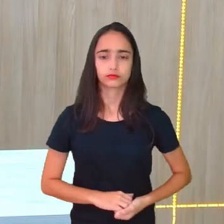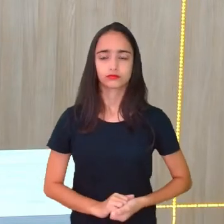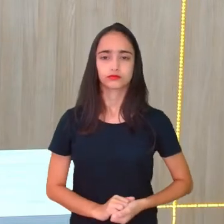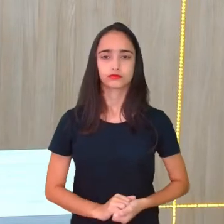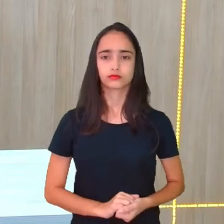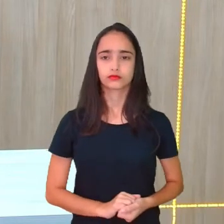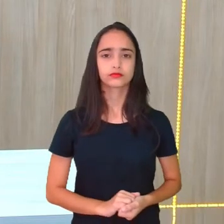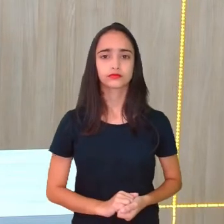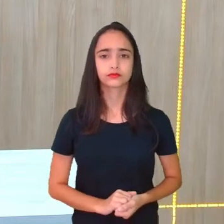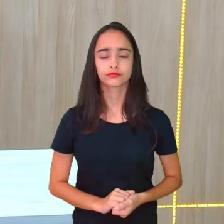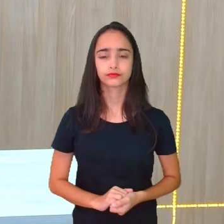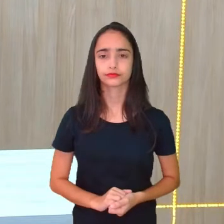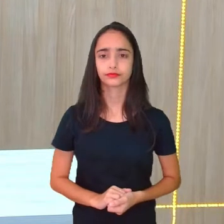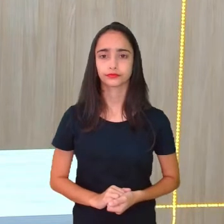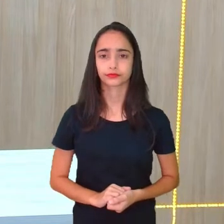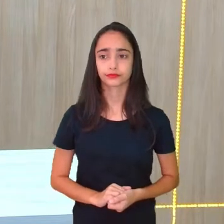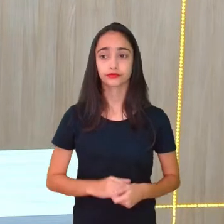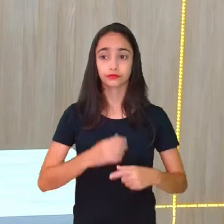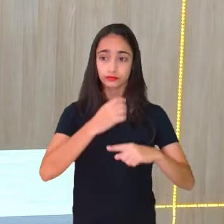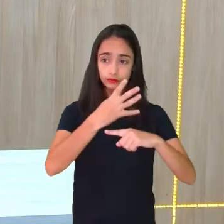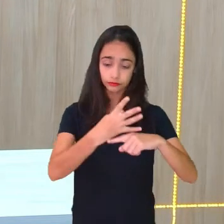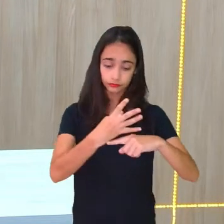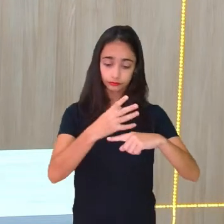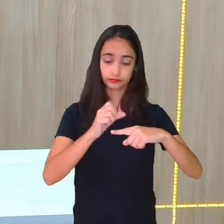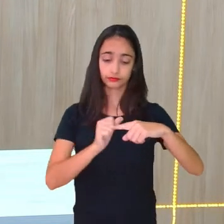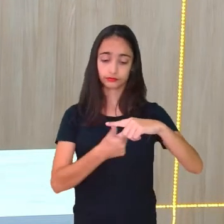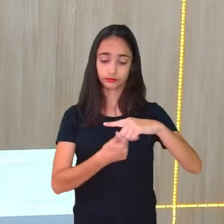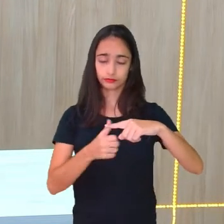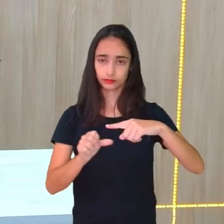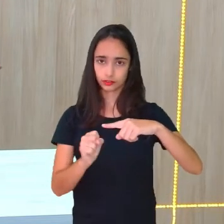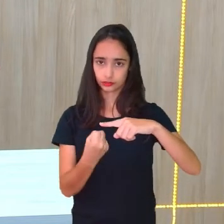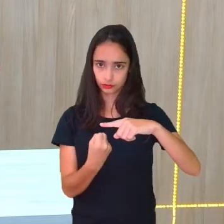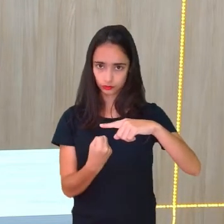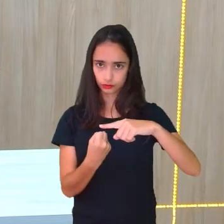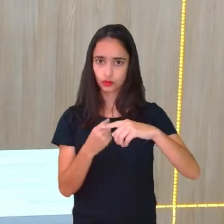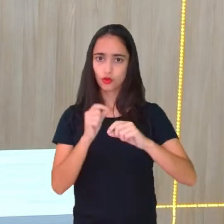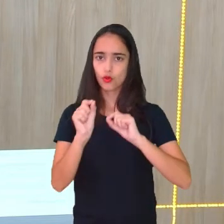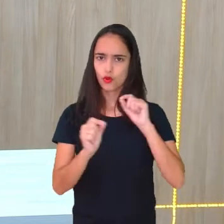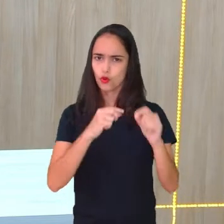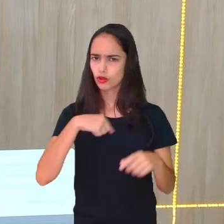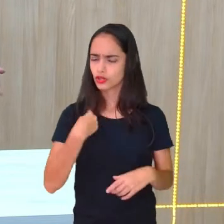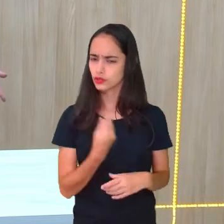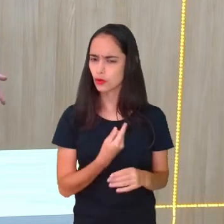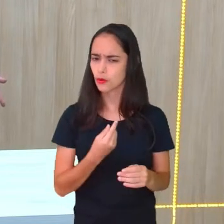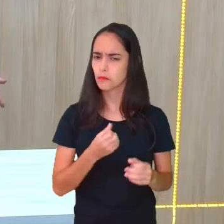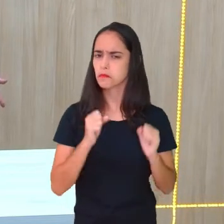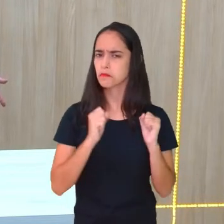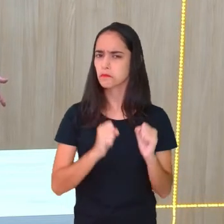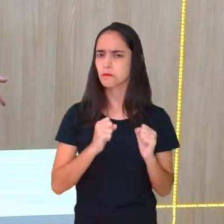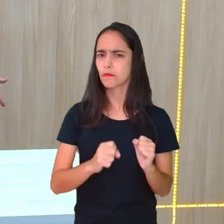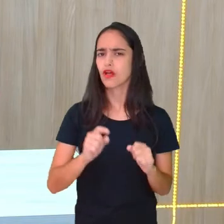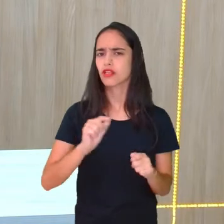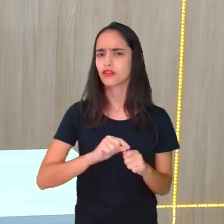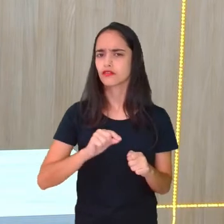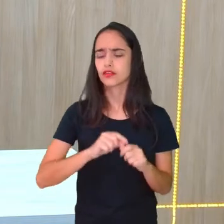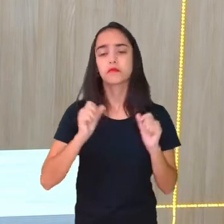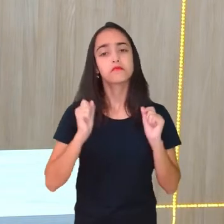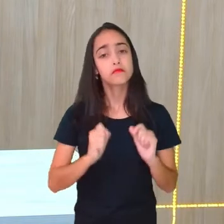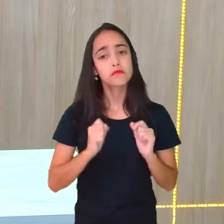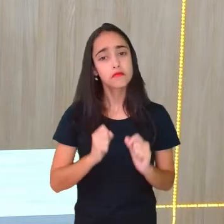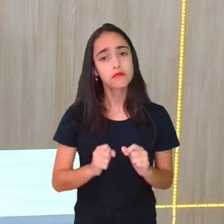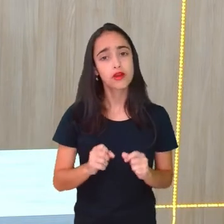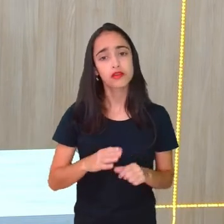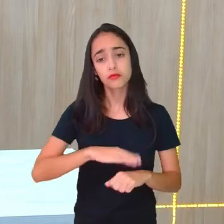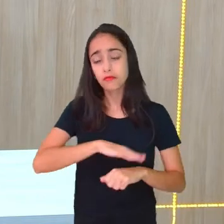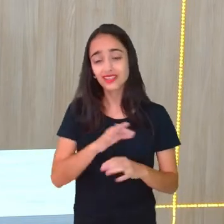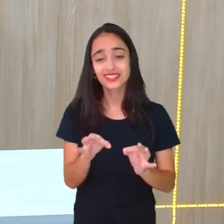Olha só, 4 em 18. O que é que eu posso fazer aí? Eu posso simplificar. Eu